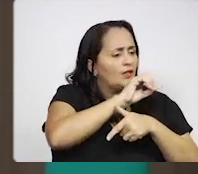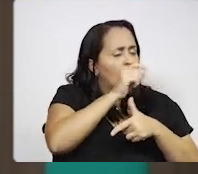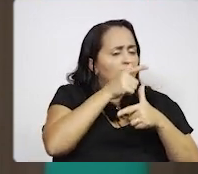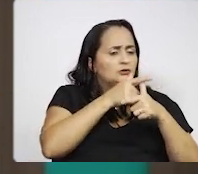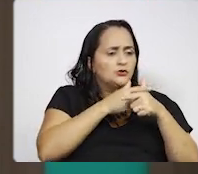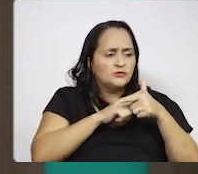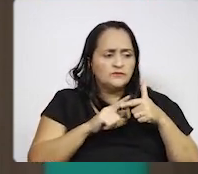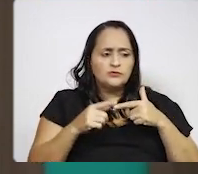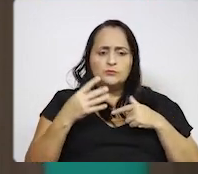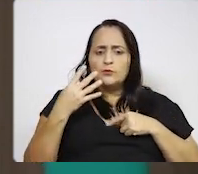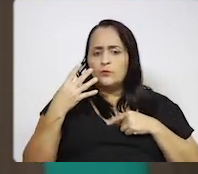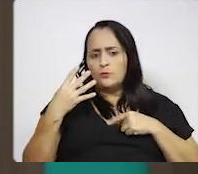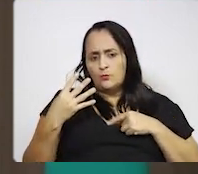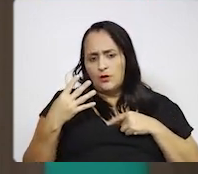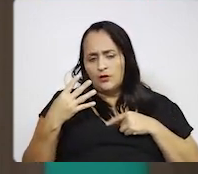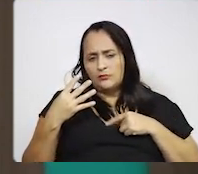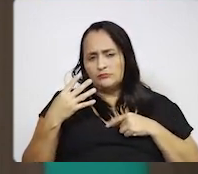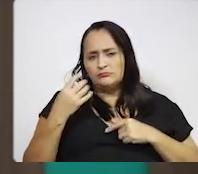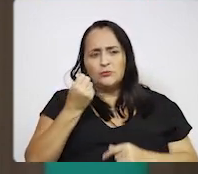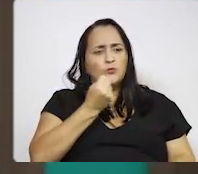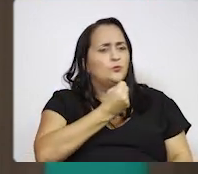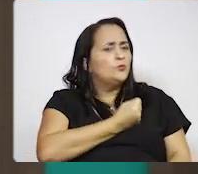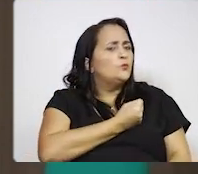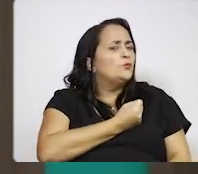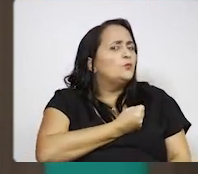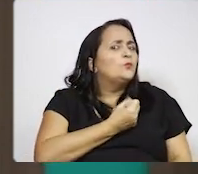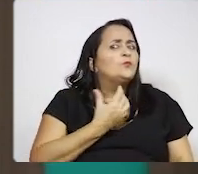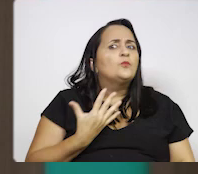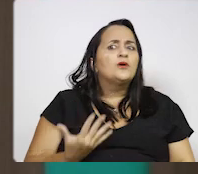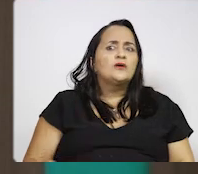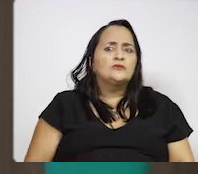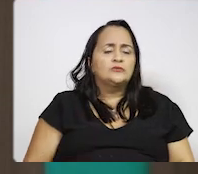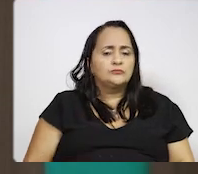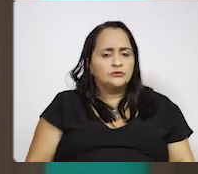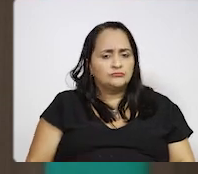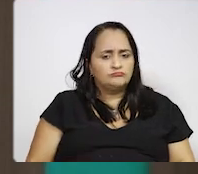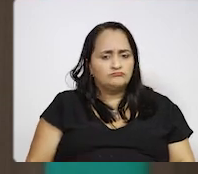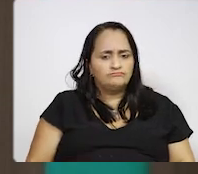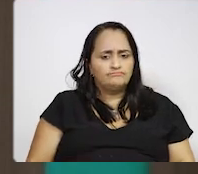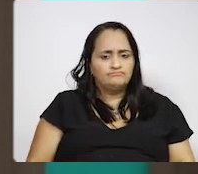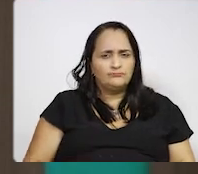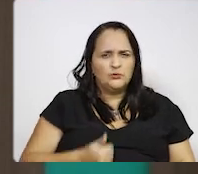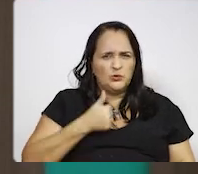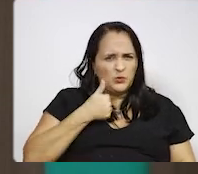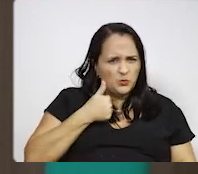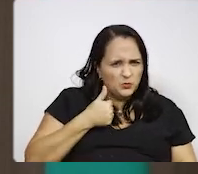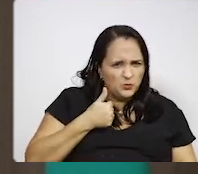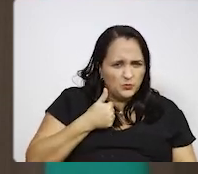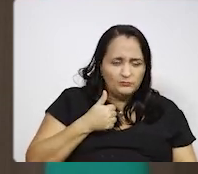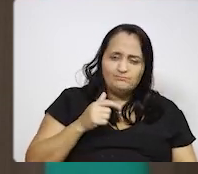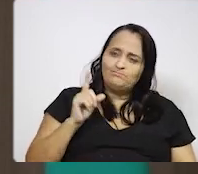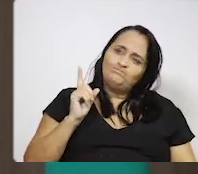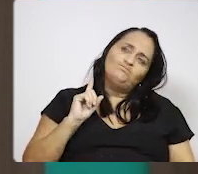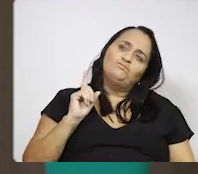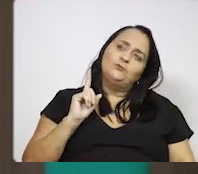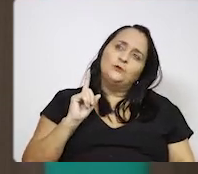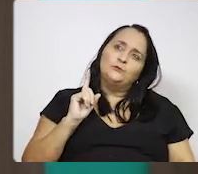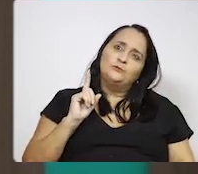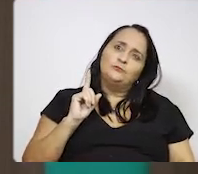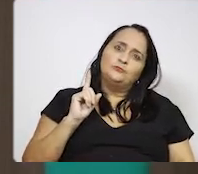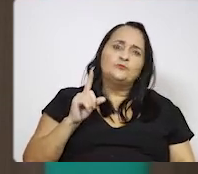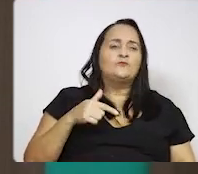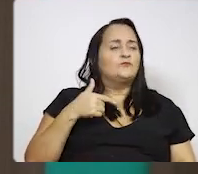10 dividido por 4. Que número eu boto aqui? 1? Não, acho que 1 é